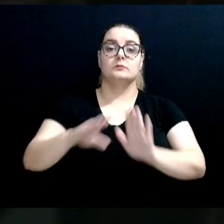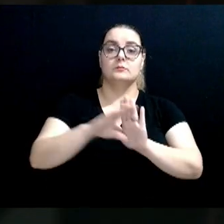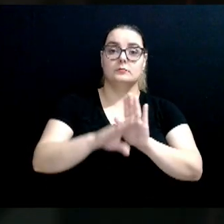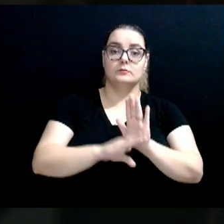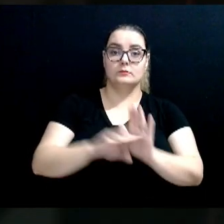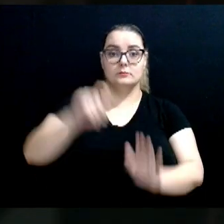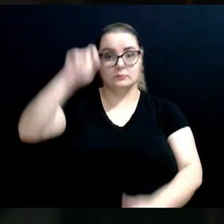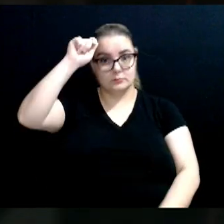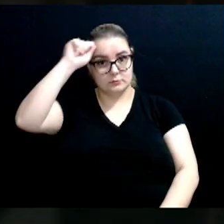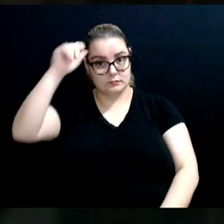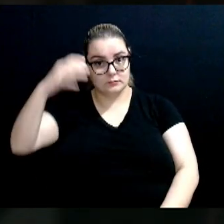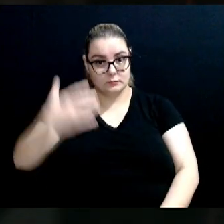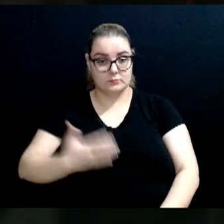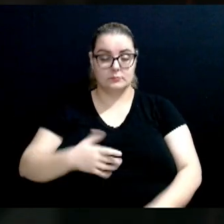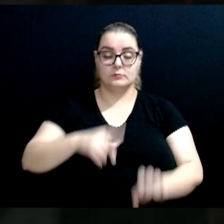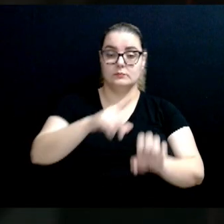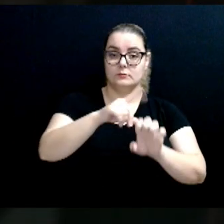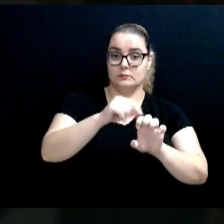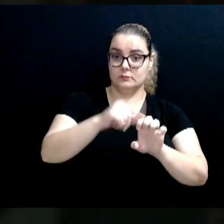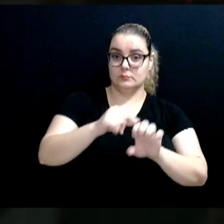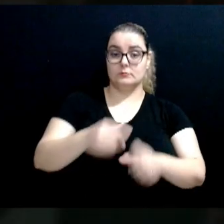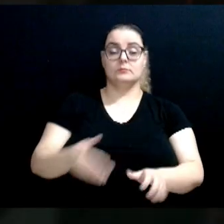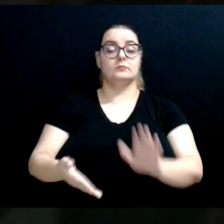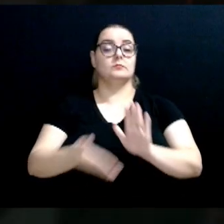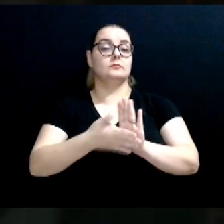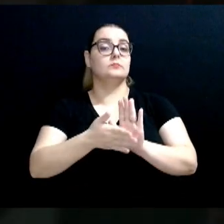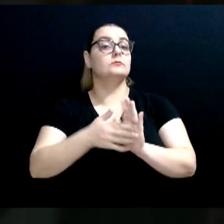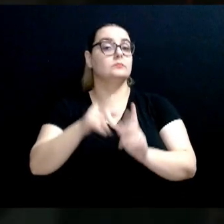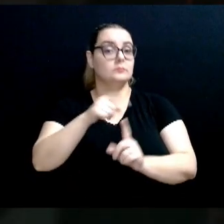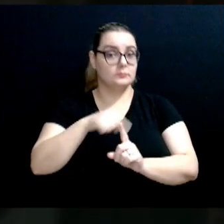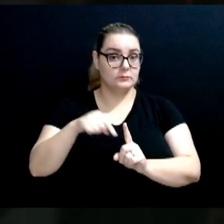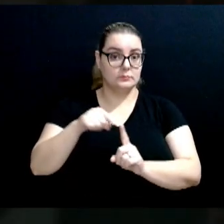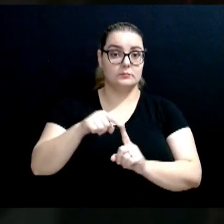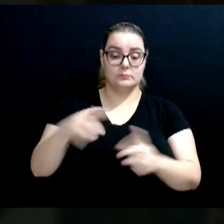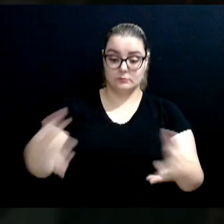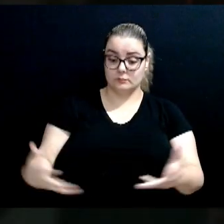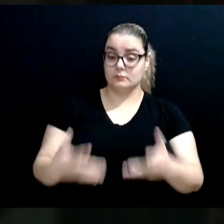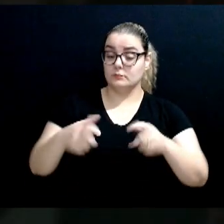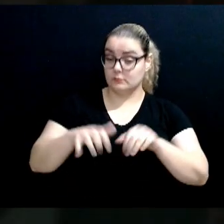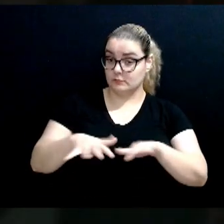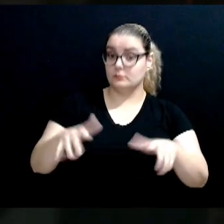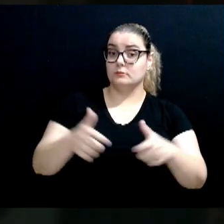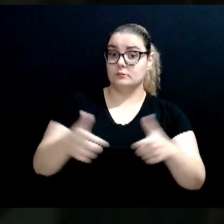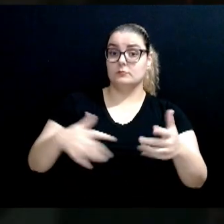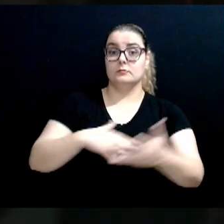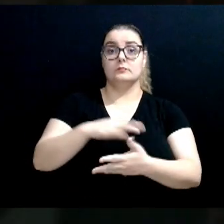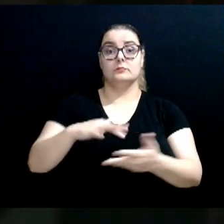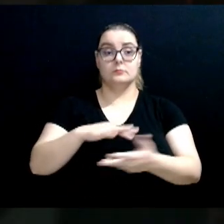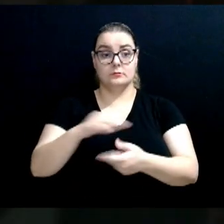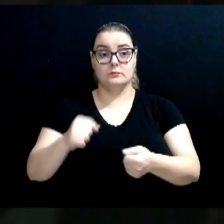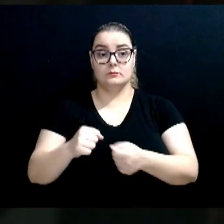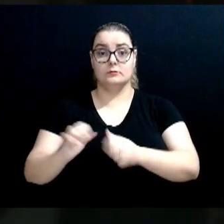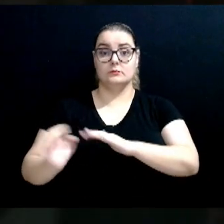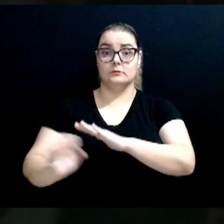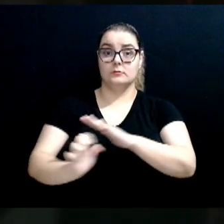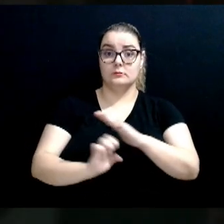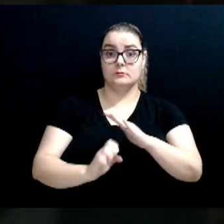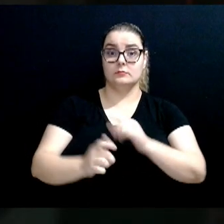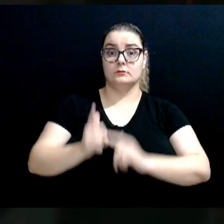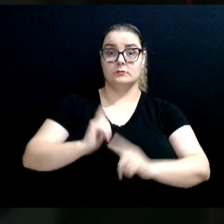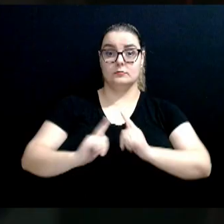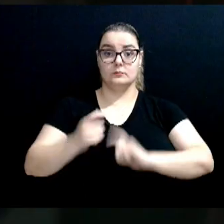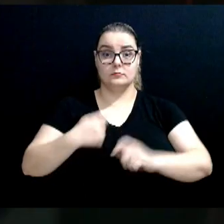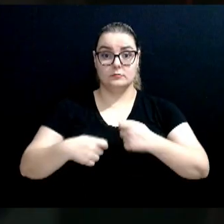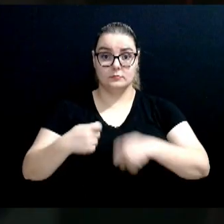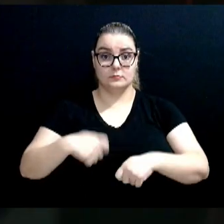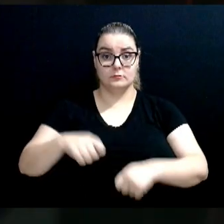no município. A proposta tem como objetivo fomentar o crescimento sustentável de negócios geridos por